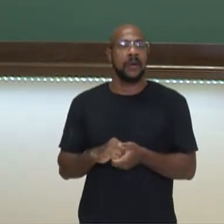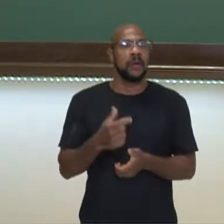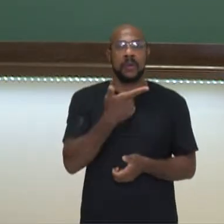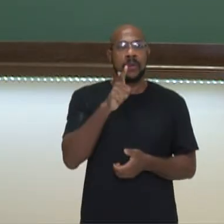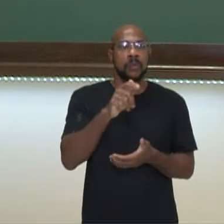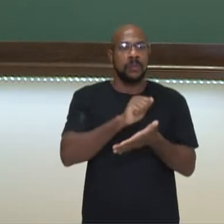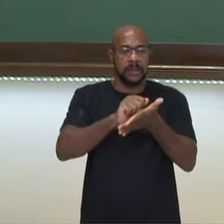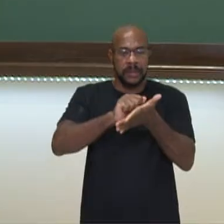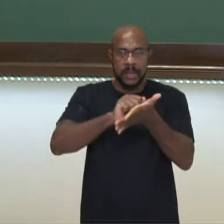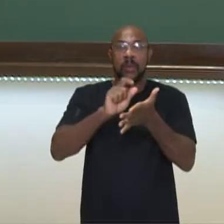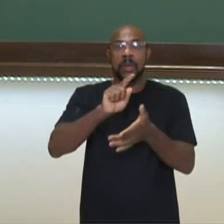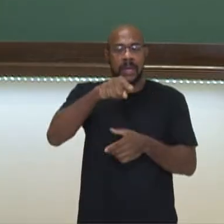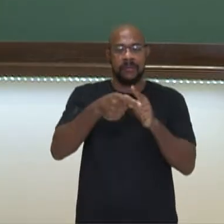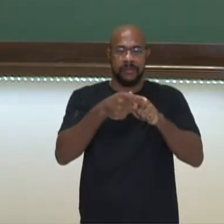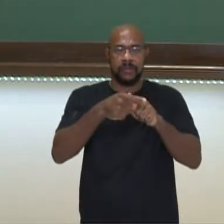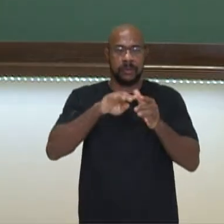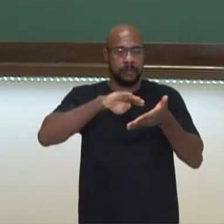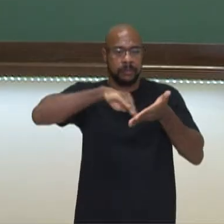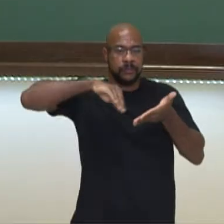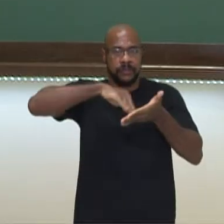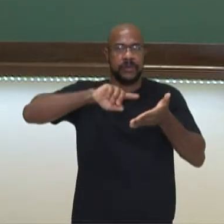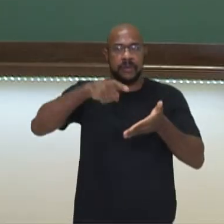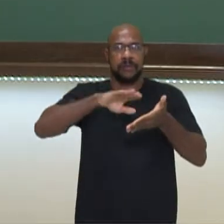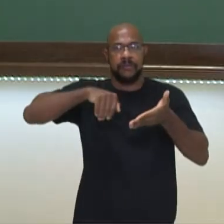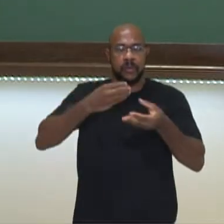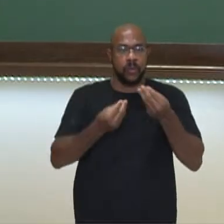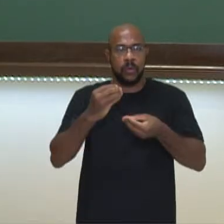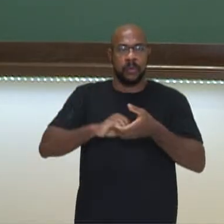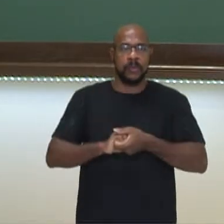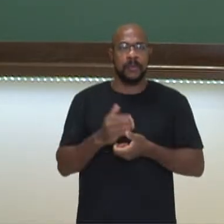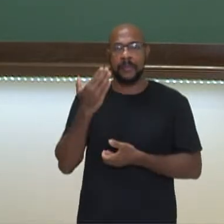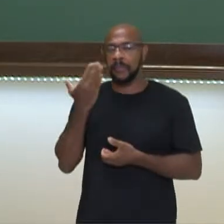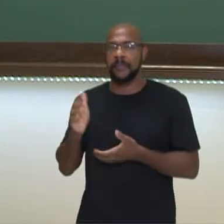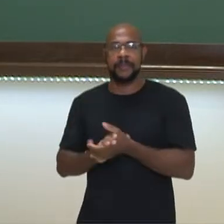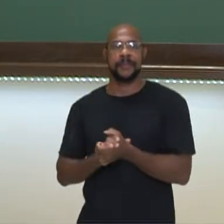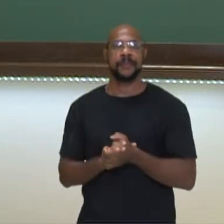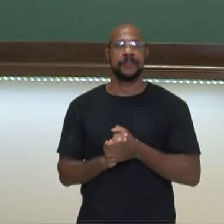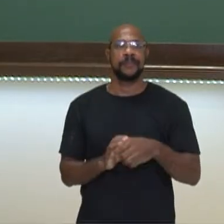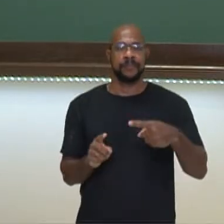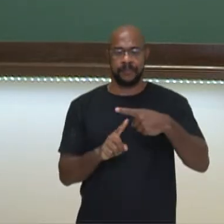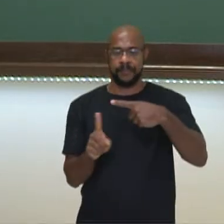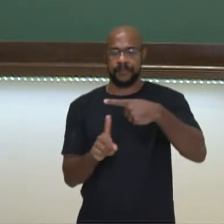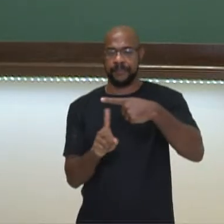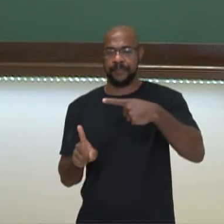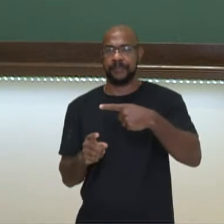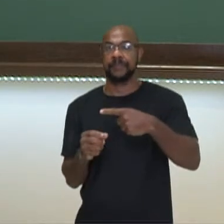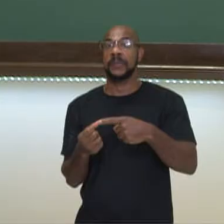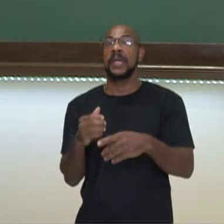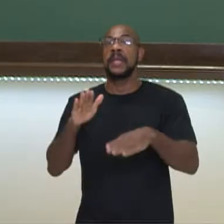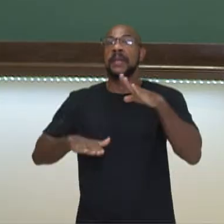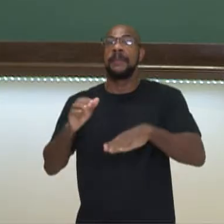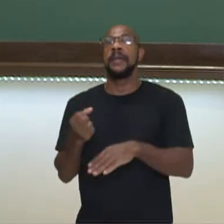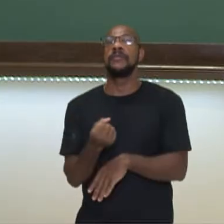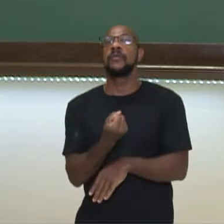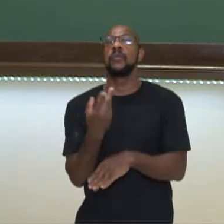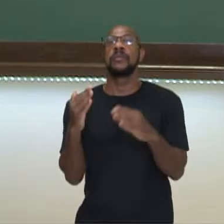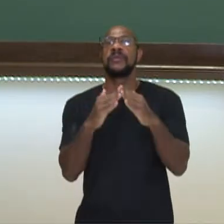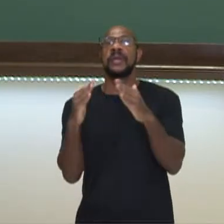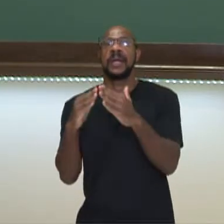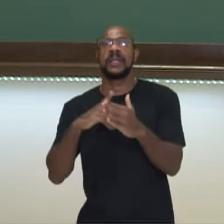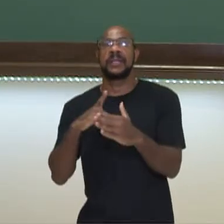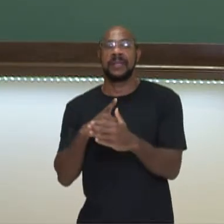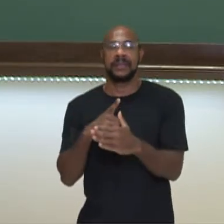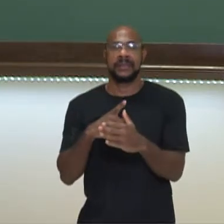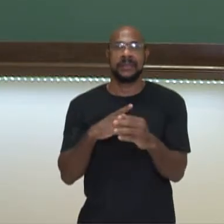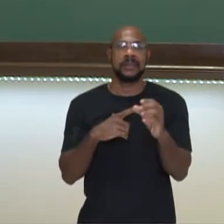escreve lá em cima e tira a vírgula. E o denominador vai ficar como? De acordo com o número de casas depois da vírgula, eu vou escolher uma potência de